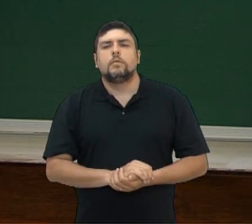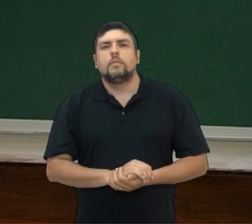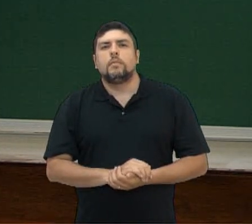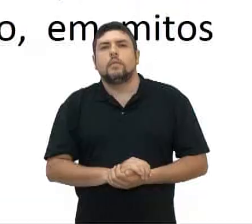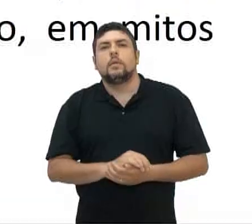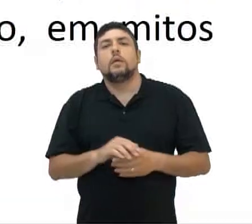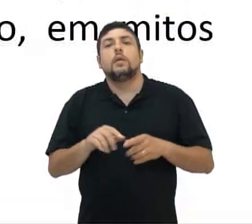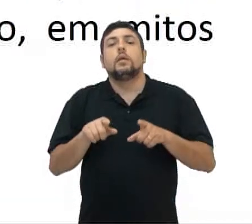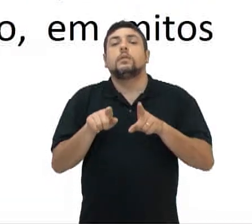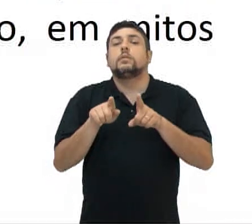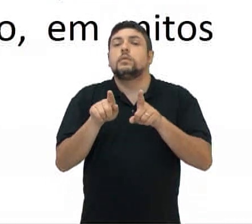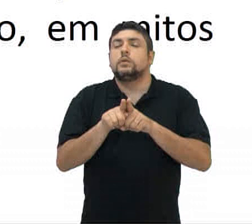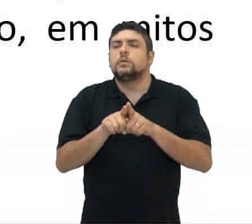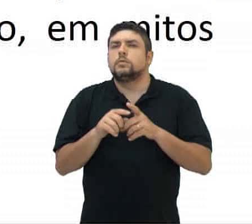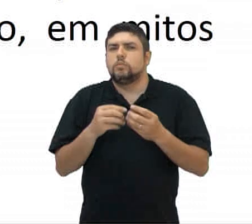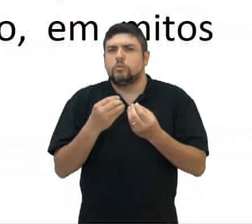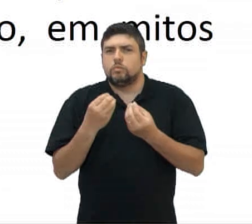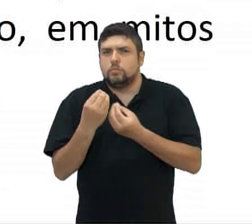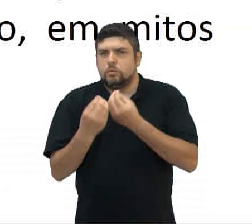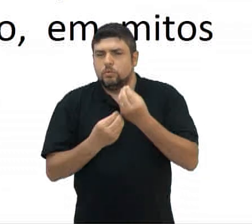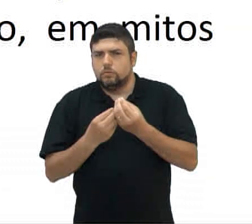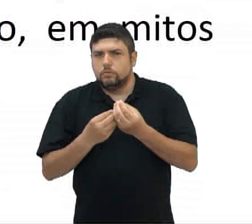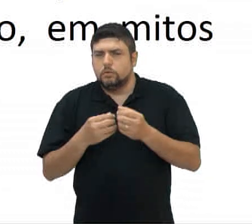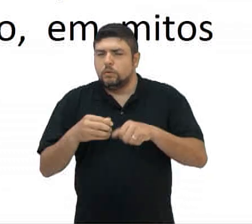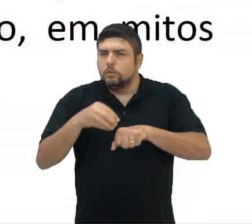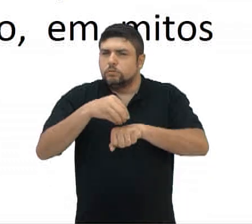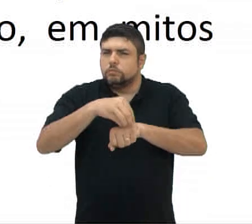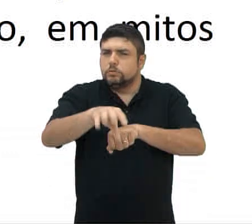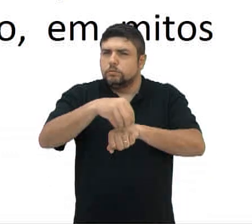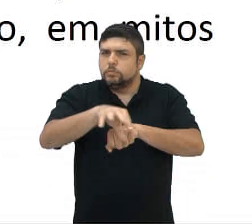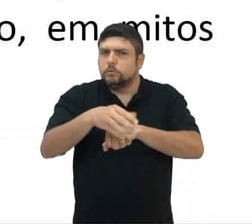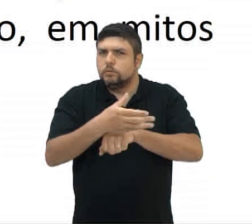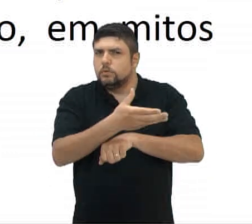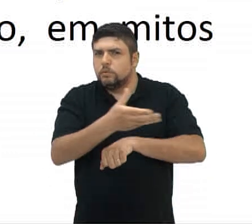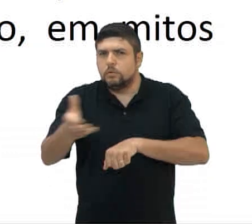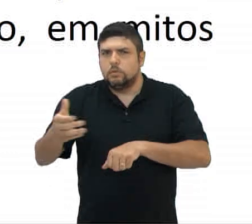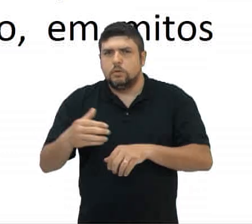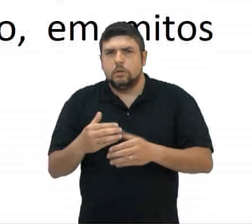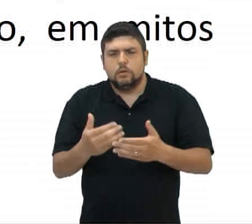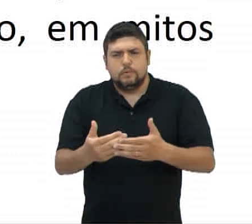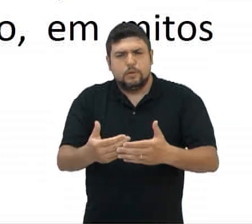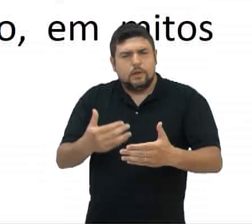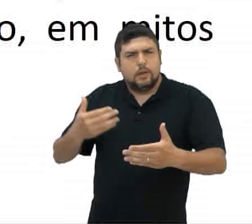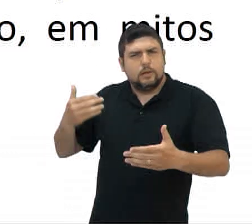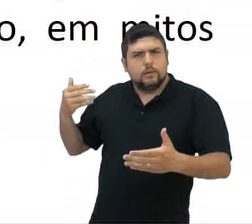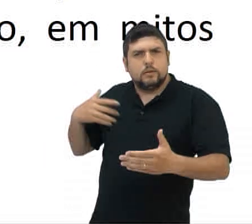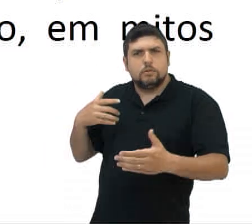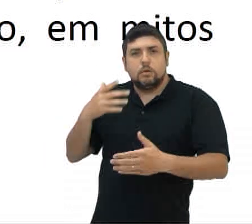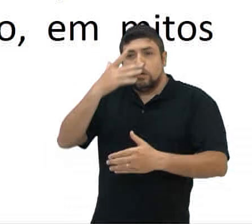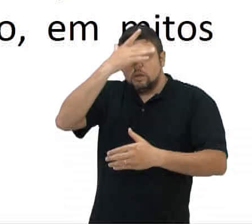vista, estamos contando tudo isso para que você perceba que nem sempre as pessoas puderam contar